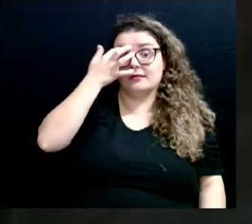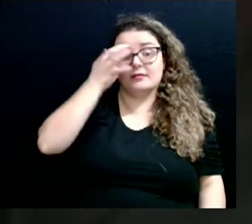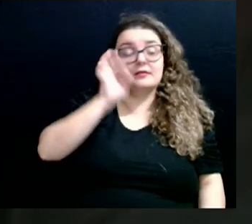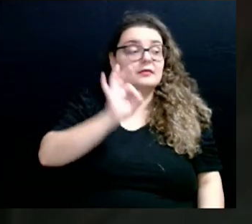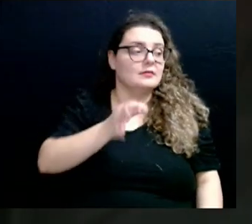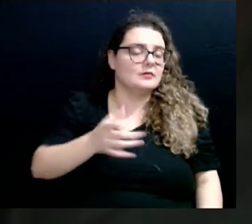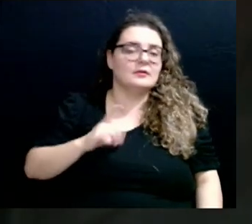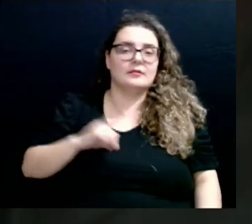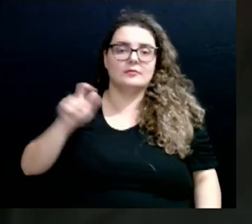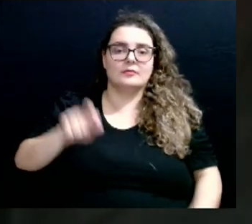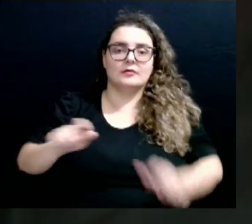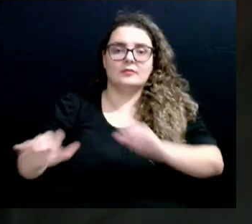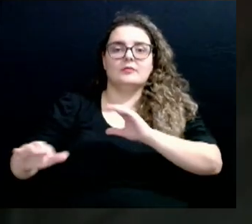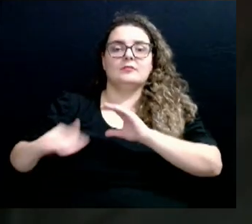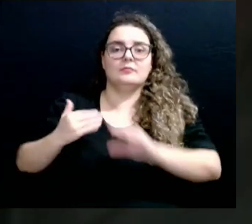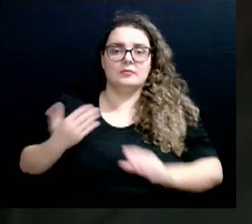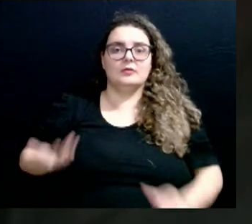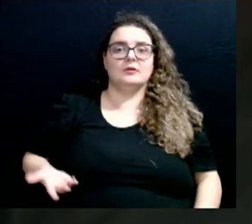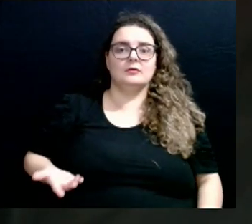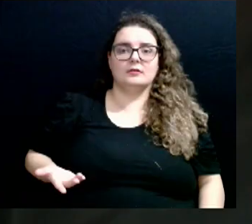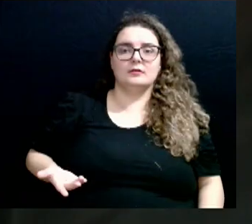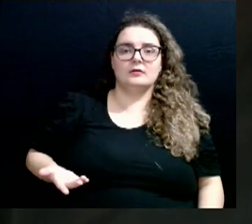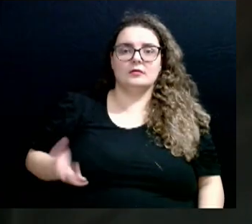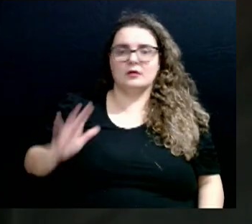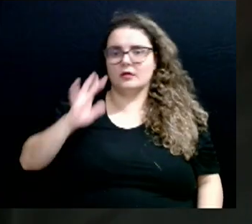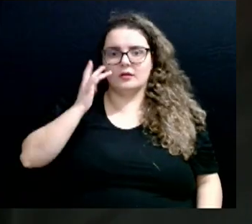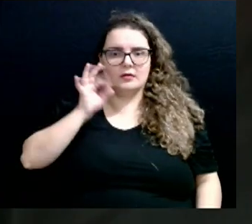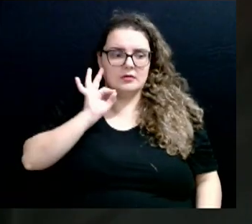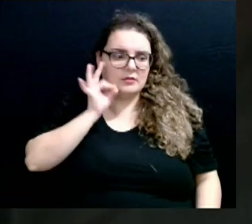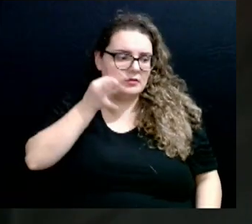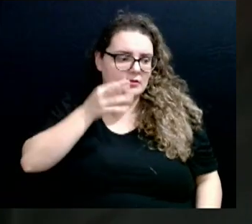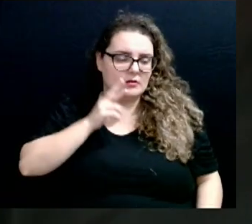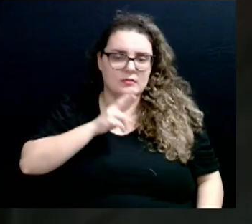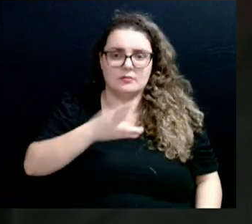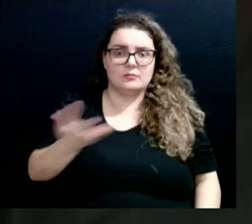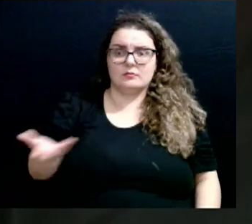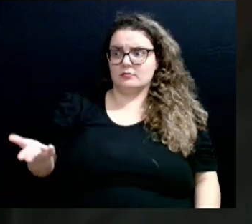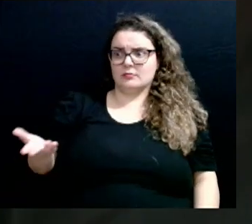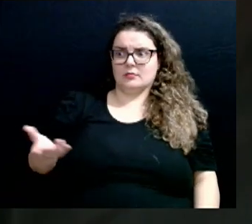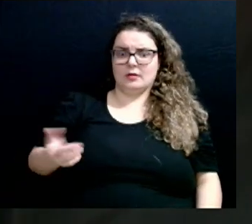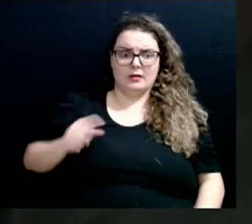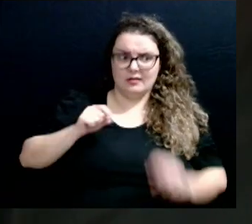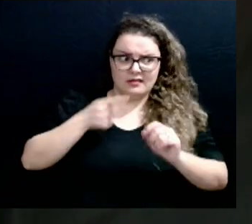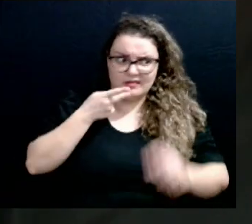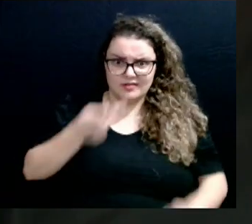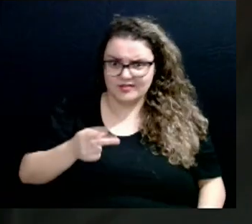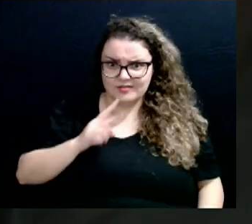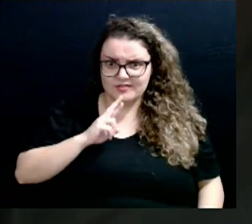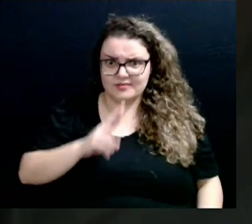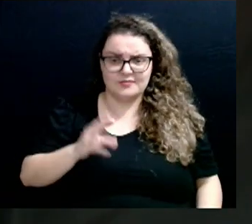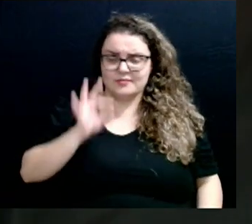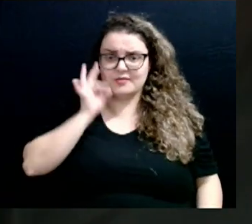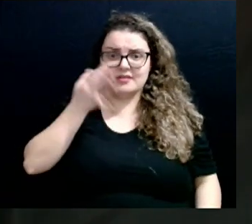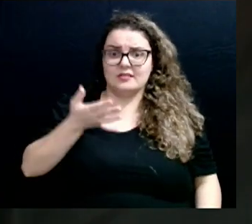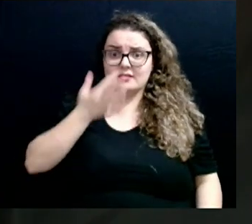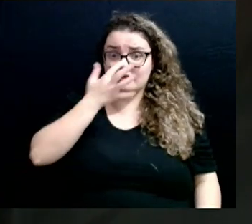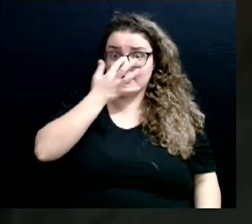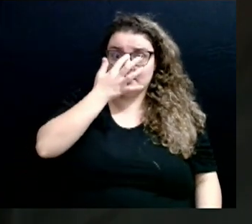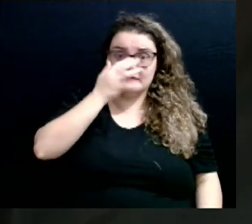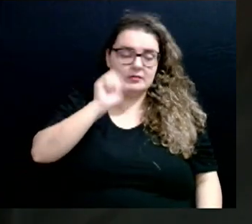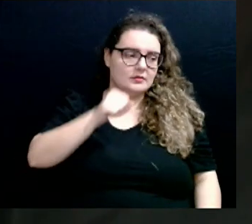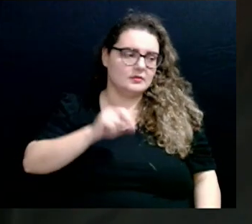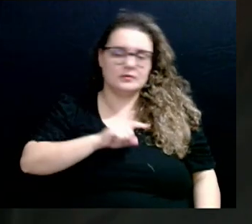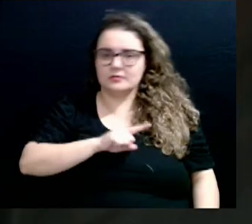manda uma mensagem, acho que você tem que responder na hora, mas peraí, quem disse que eu tenho que responder na hora? Poxa vida. E se você não responde na hora,